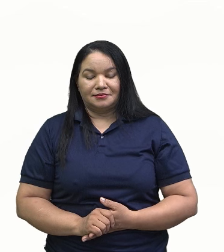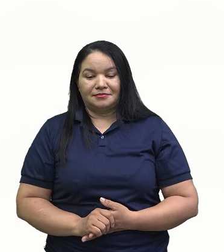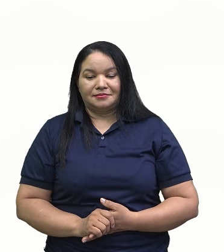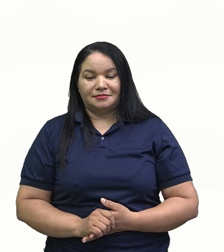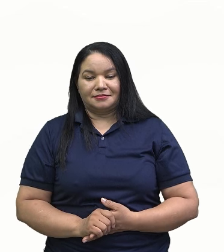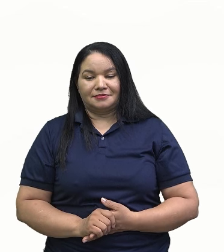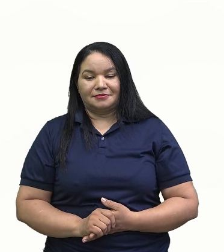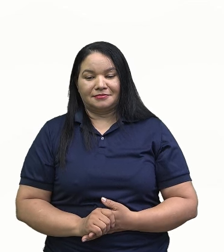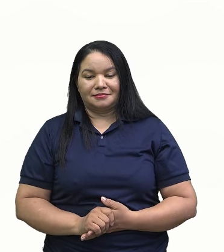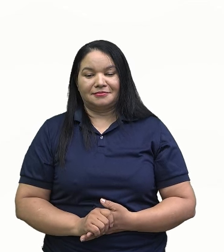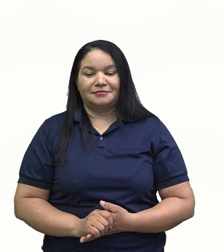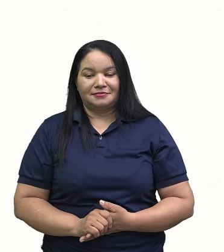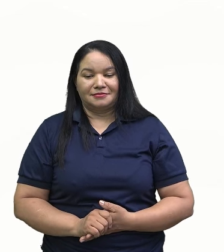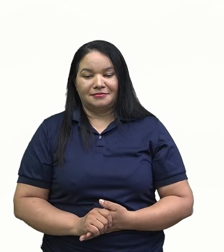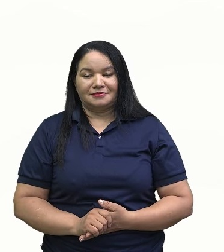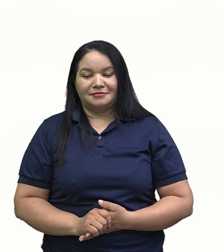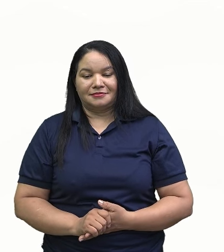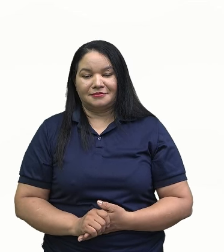Tui,